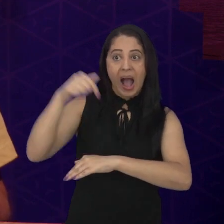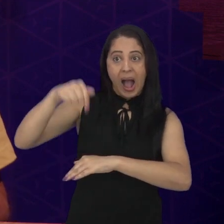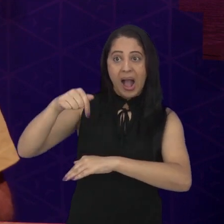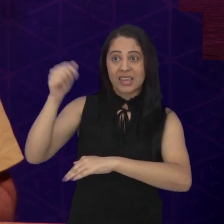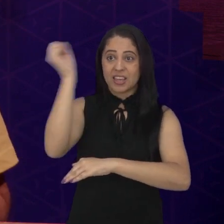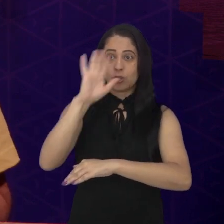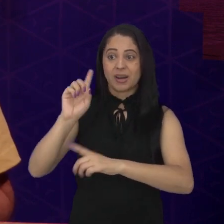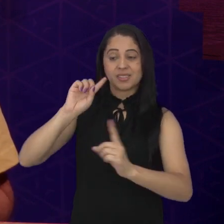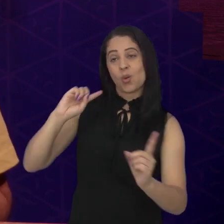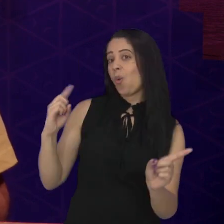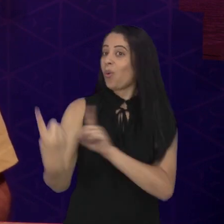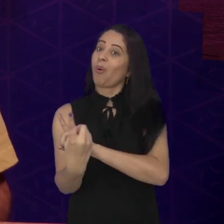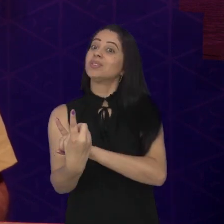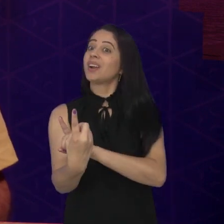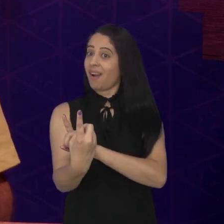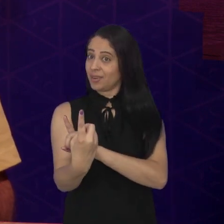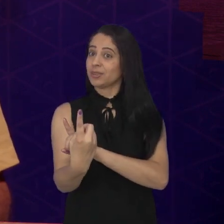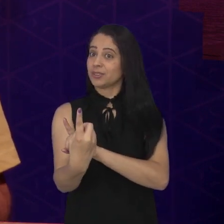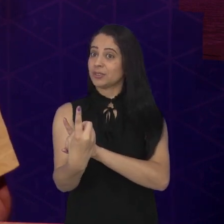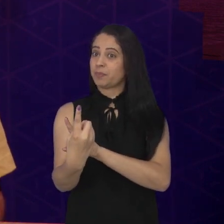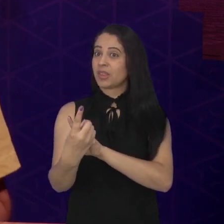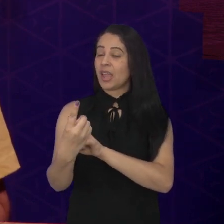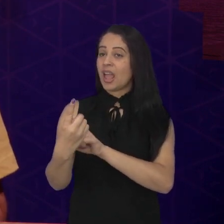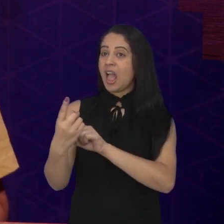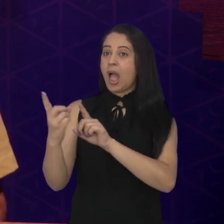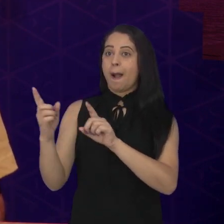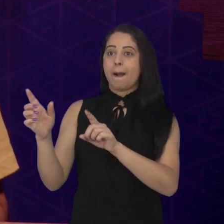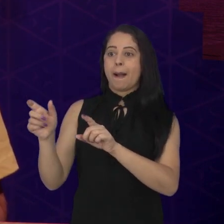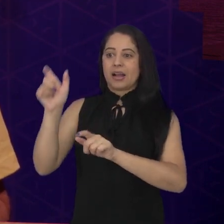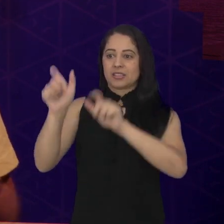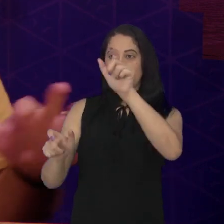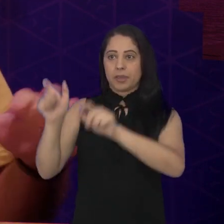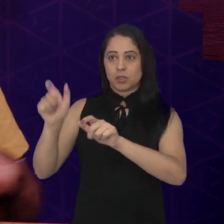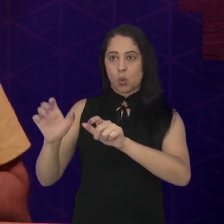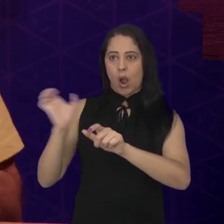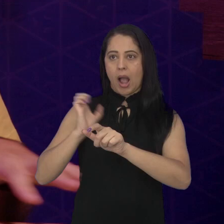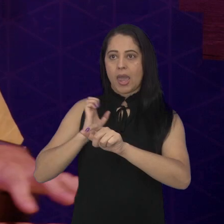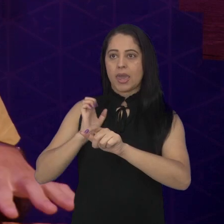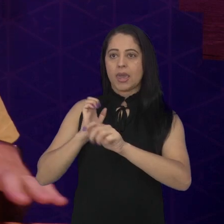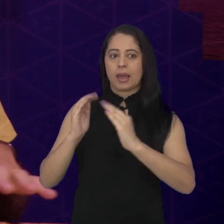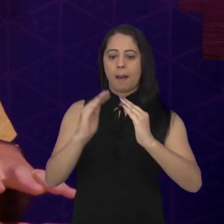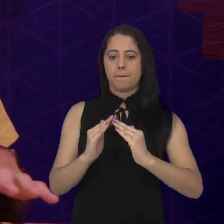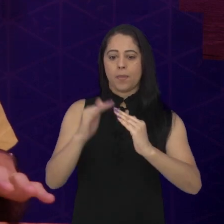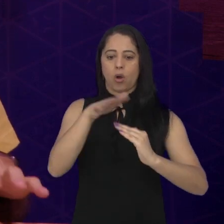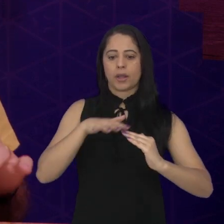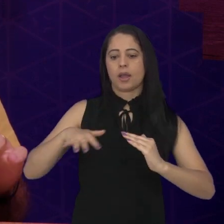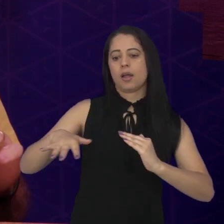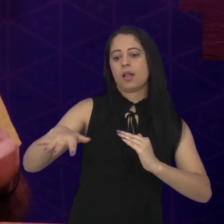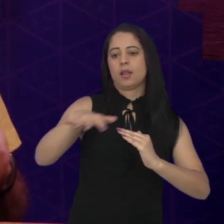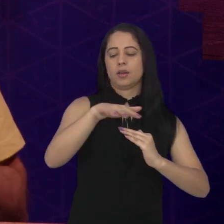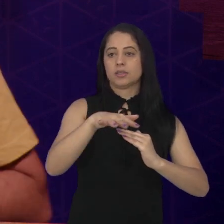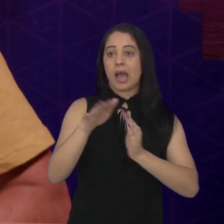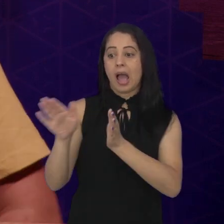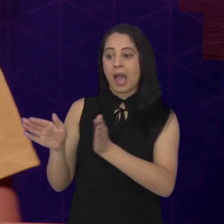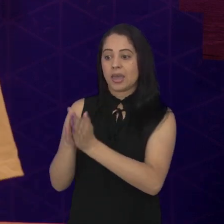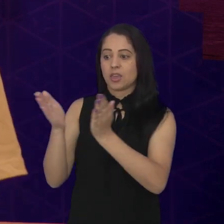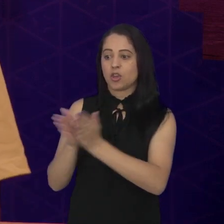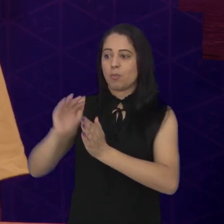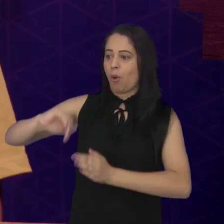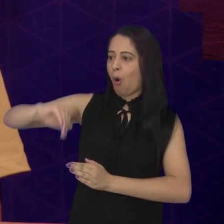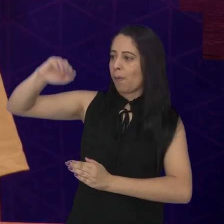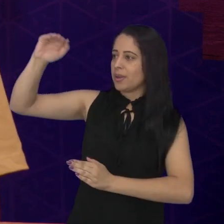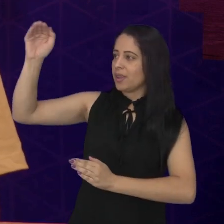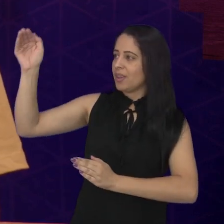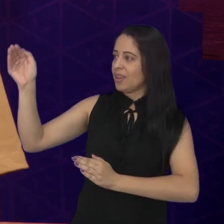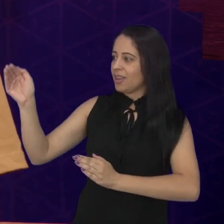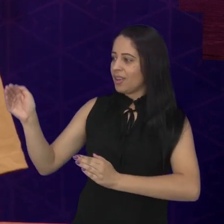no Brasil, essa analogia, ela é um pouco diferente. Ao contrário, os ricos aqui vivem nas planícies. E a